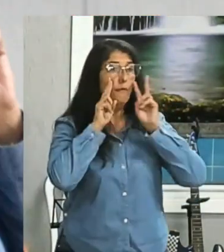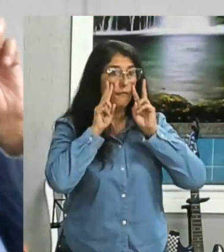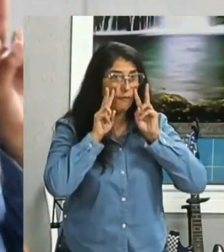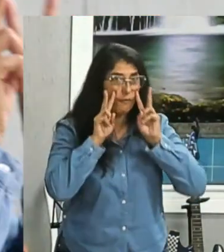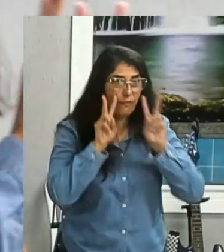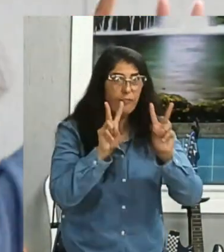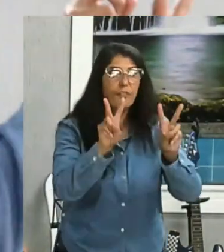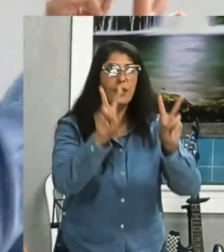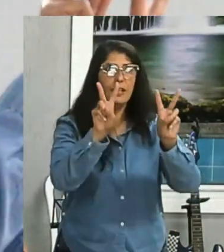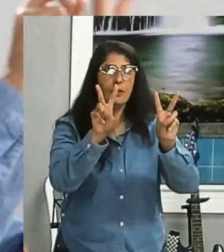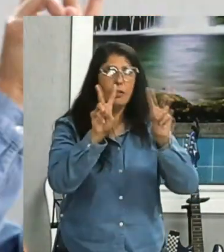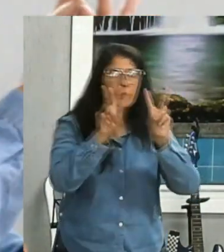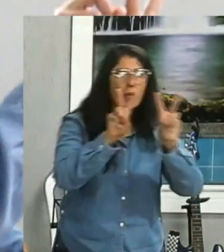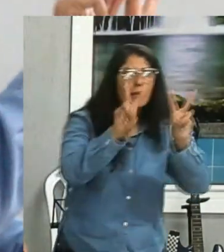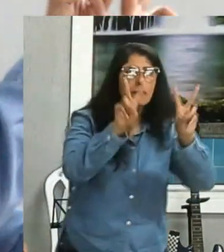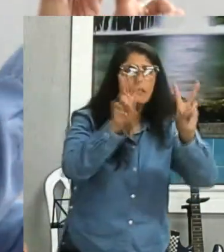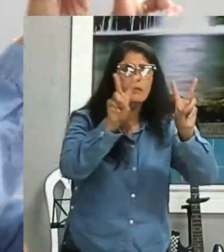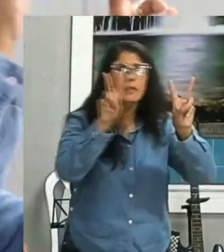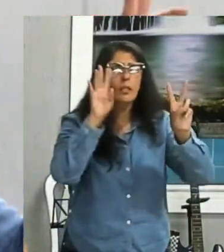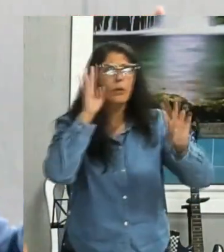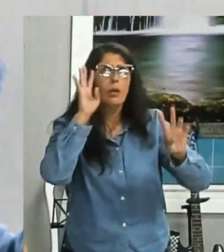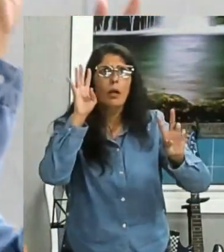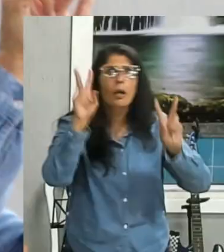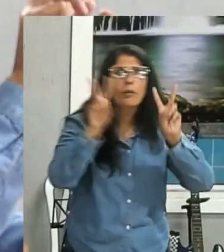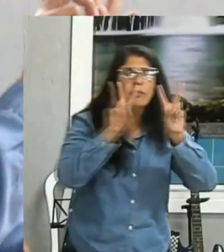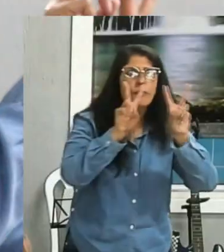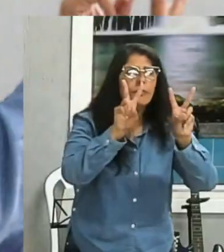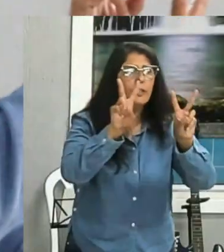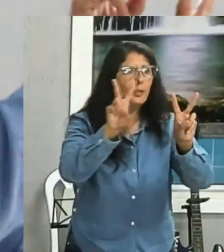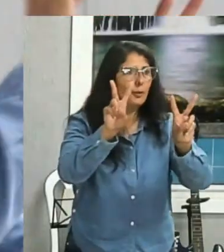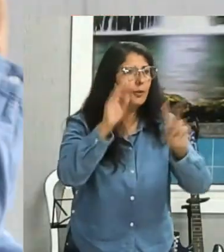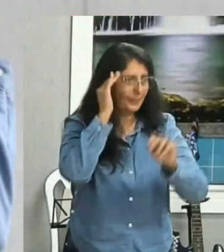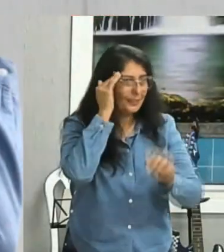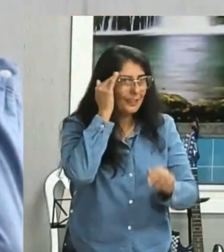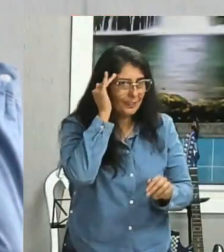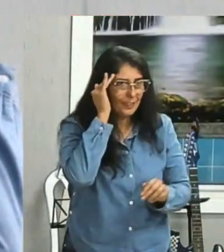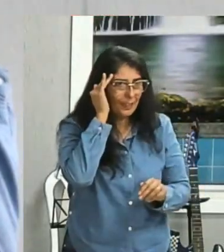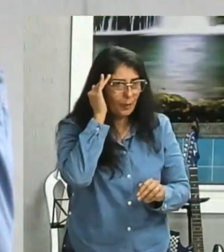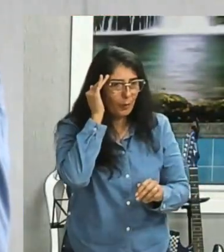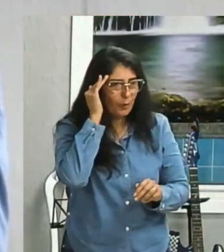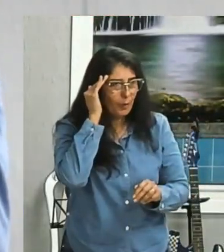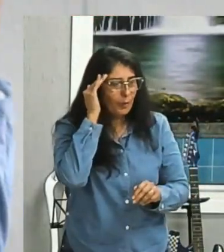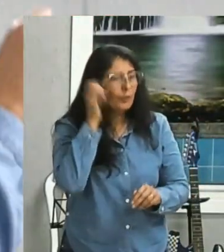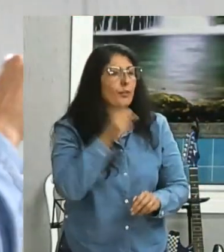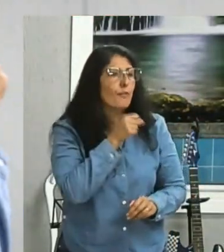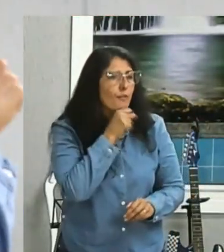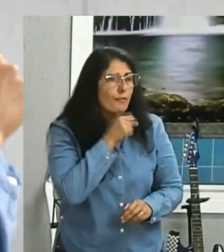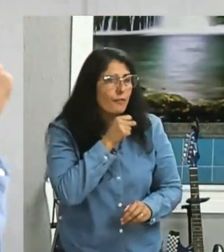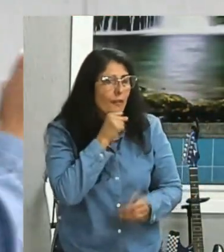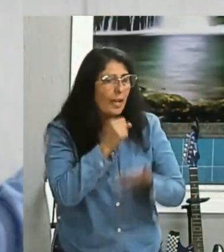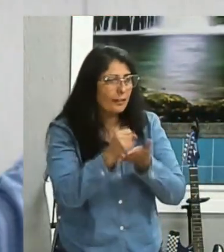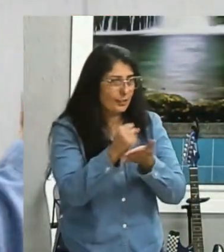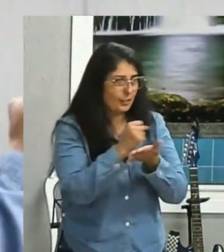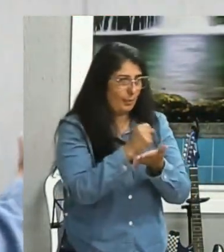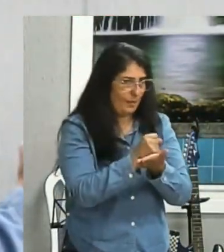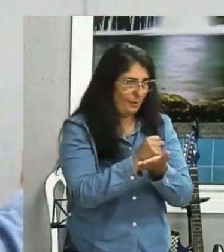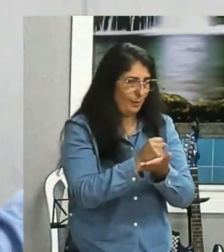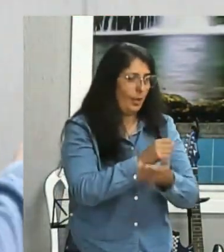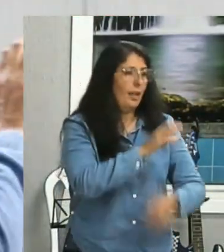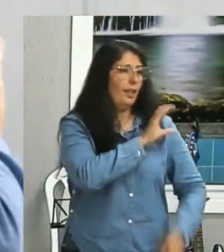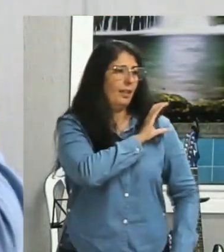narradas lá no Antigo Testamento. Aqui, Cristo vai ser apresentado